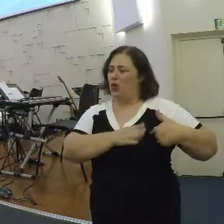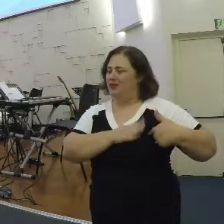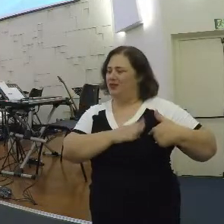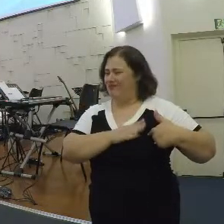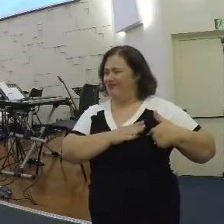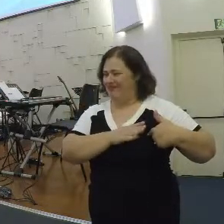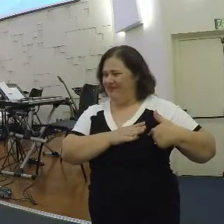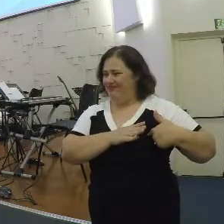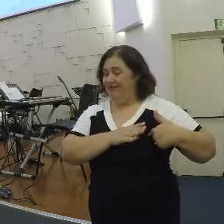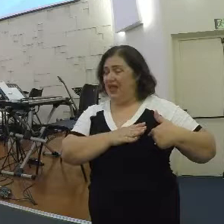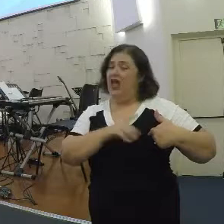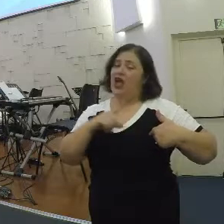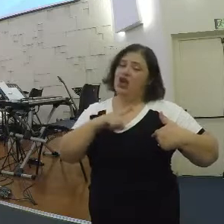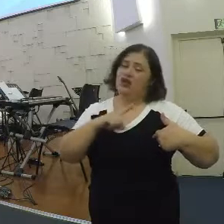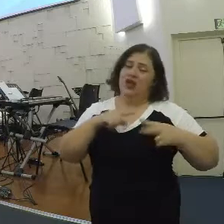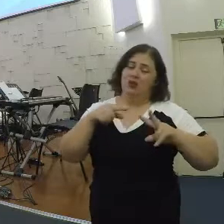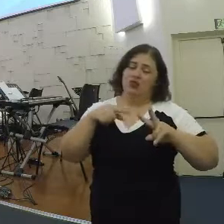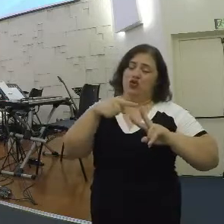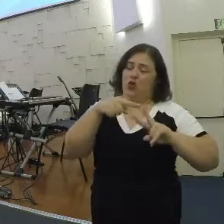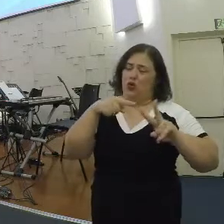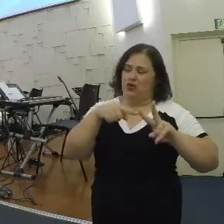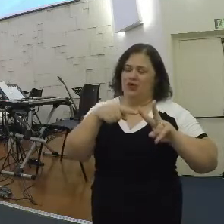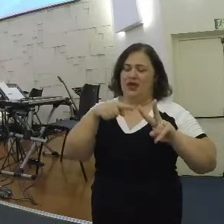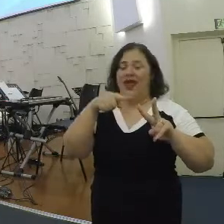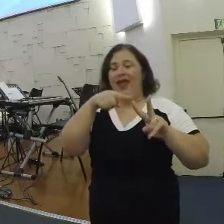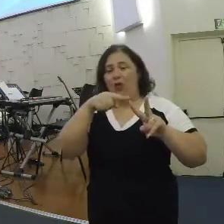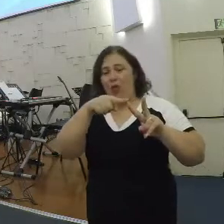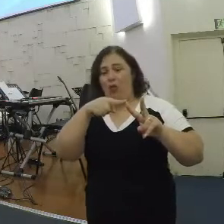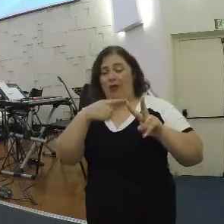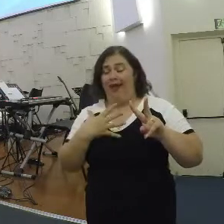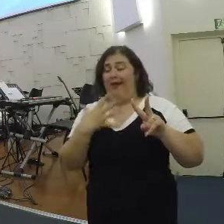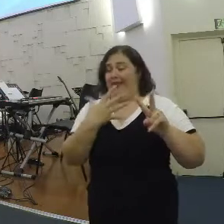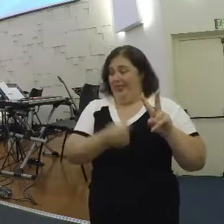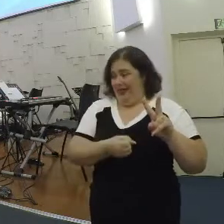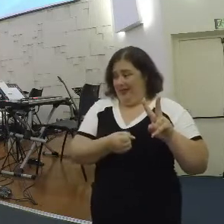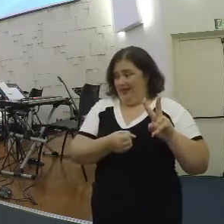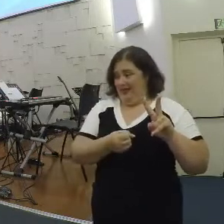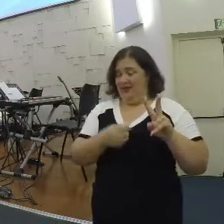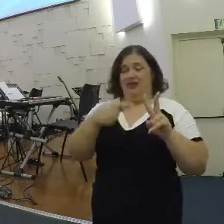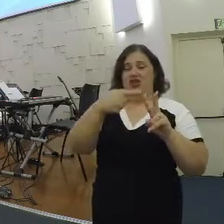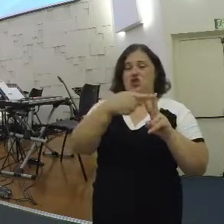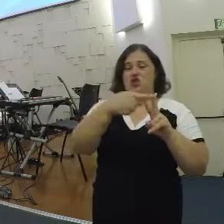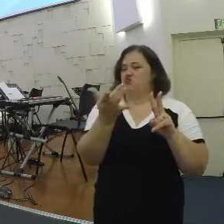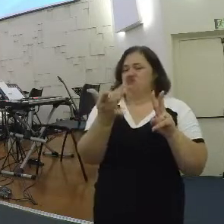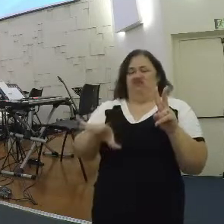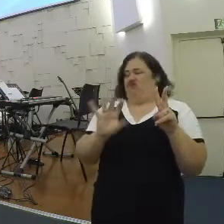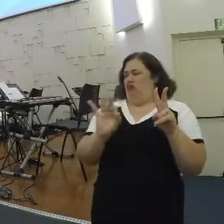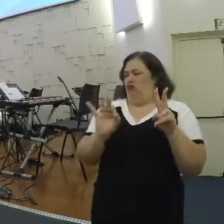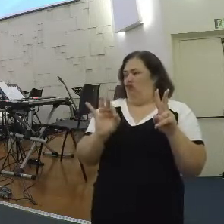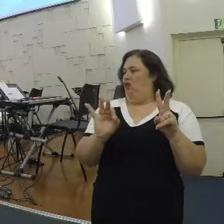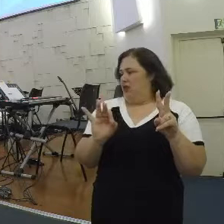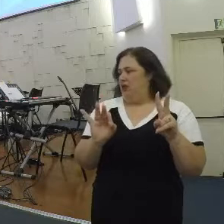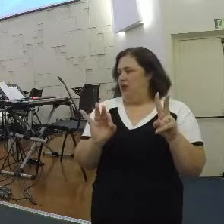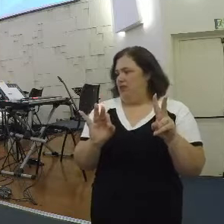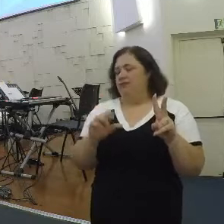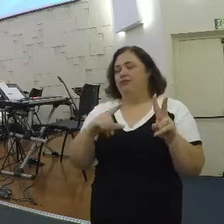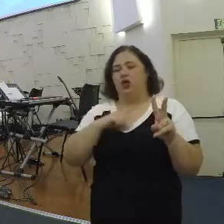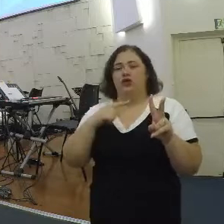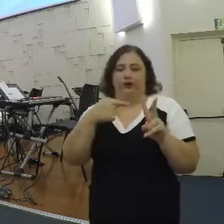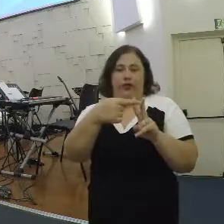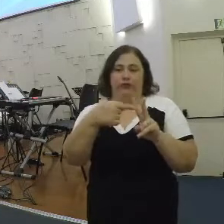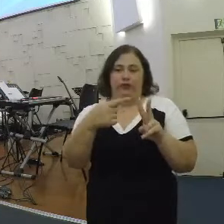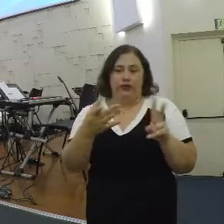solo. Há o solo fértil e o infértil. E nós veremos isso mais à frente. O que a palavra do Senhor